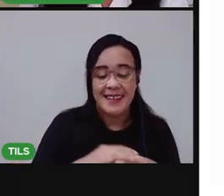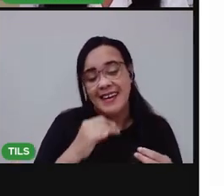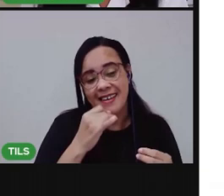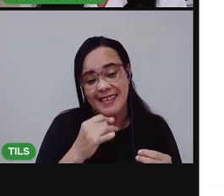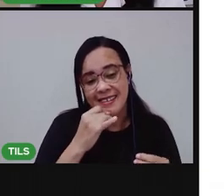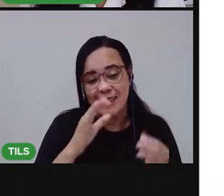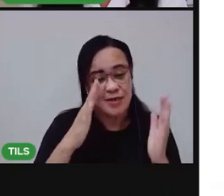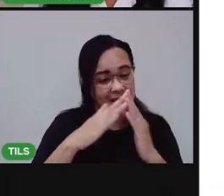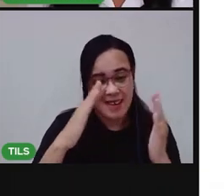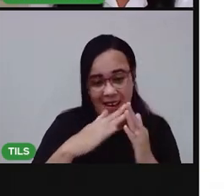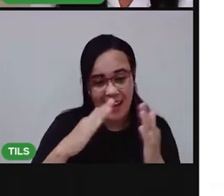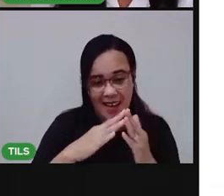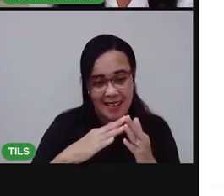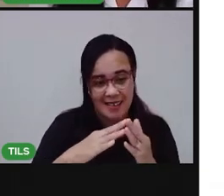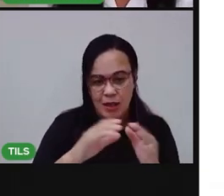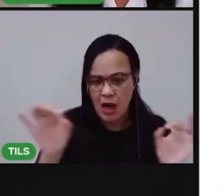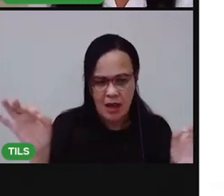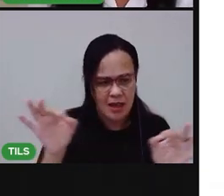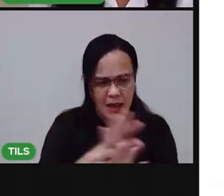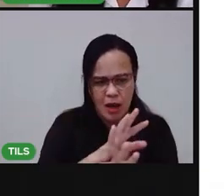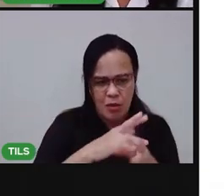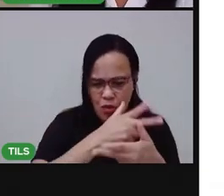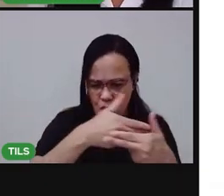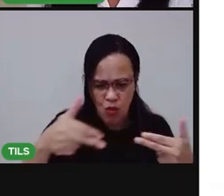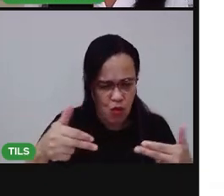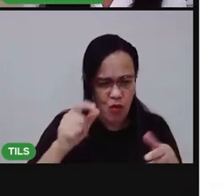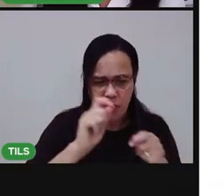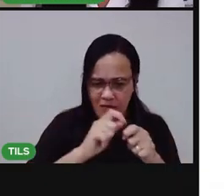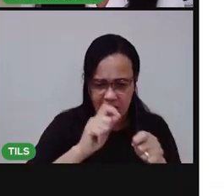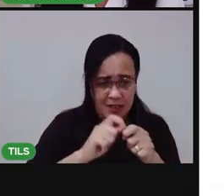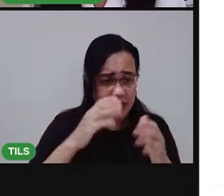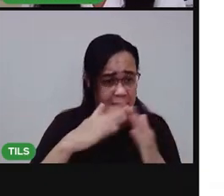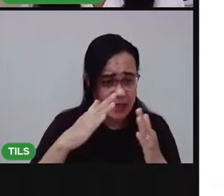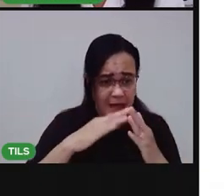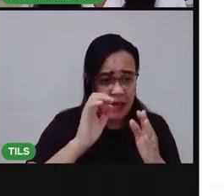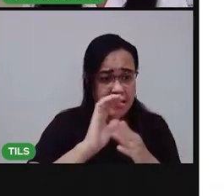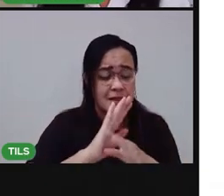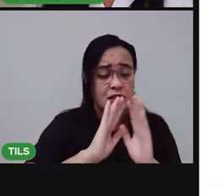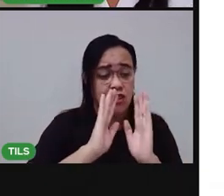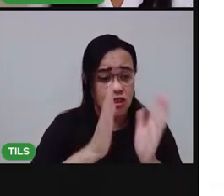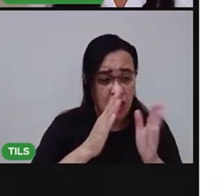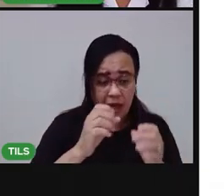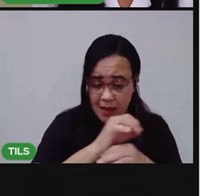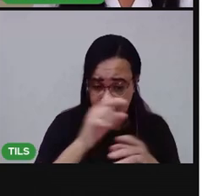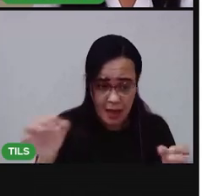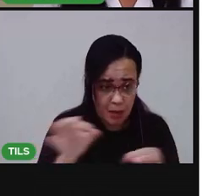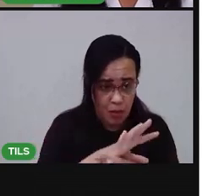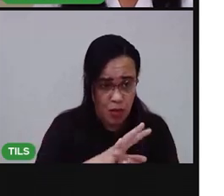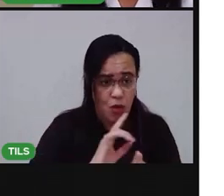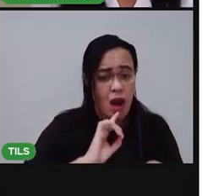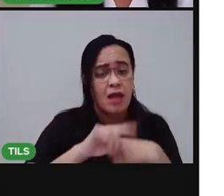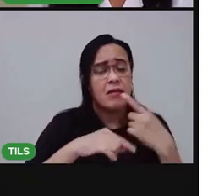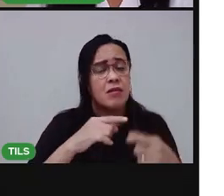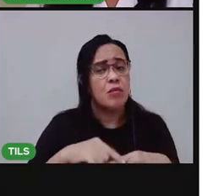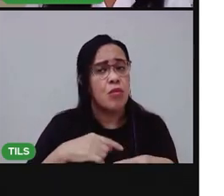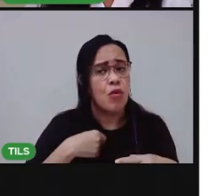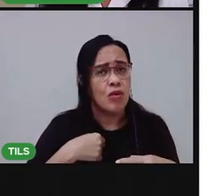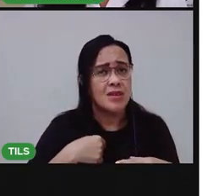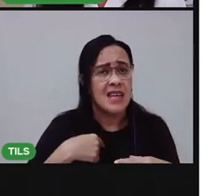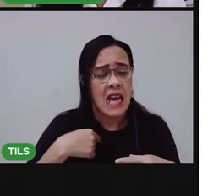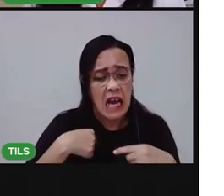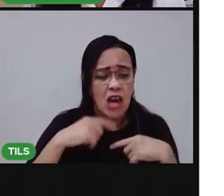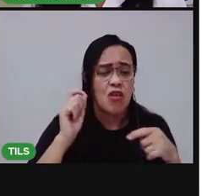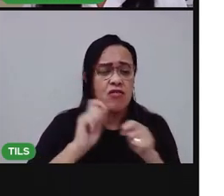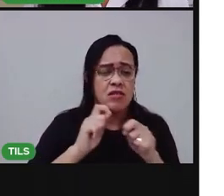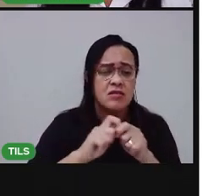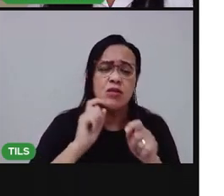fazer? Você e seus familiares. Você gosta de jogar bola? Gosta de brincar de amarelinha? Gosta